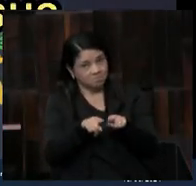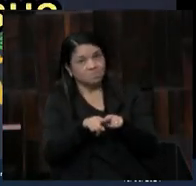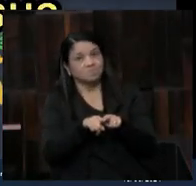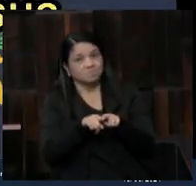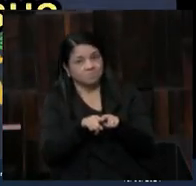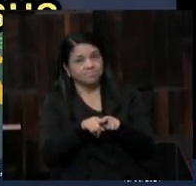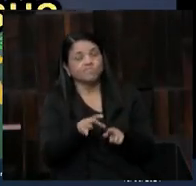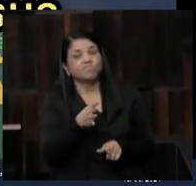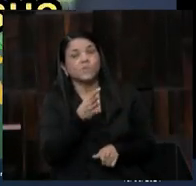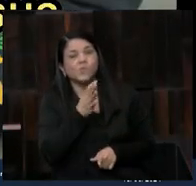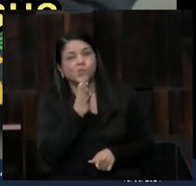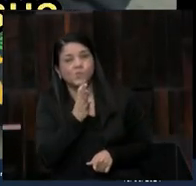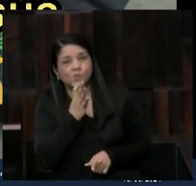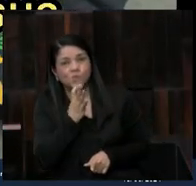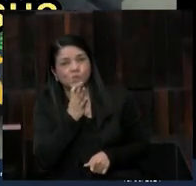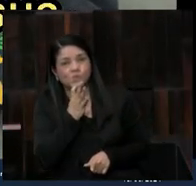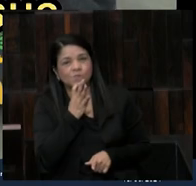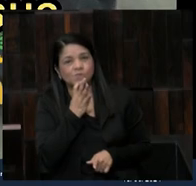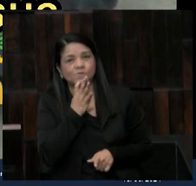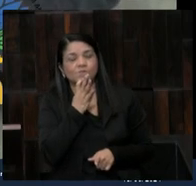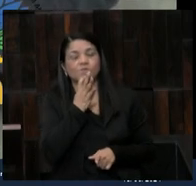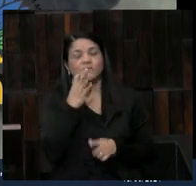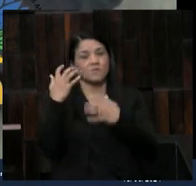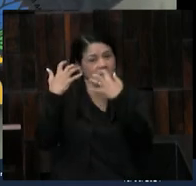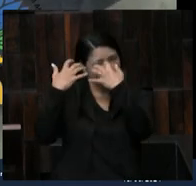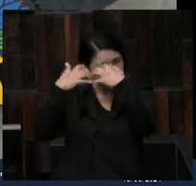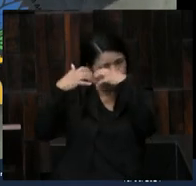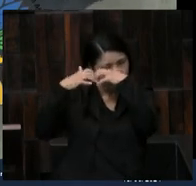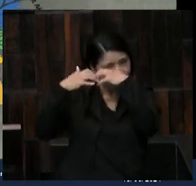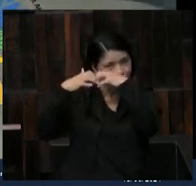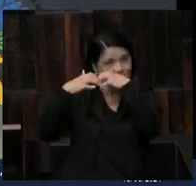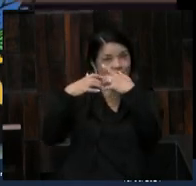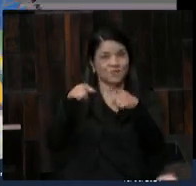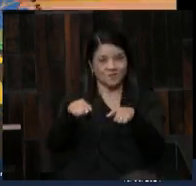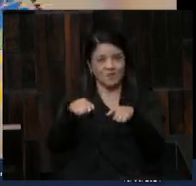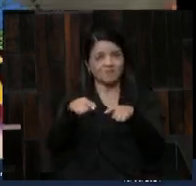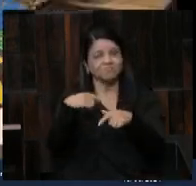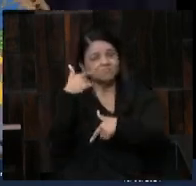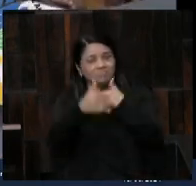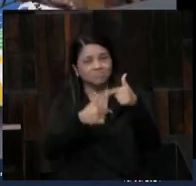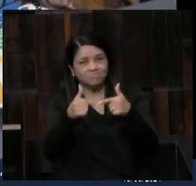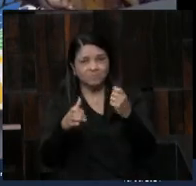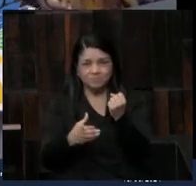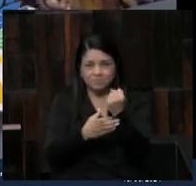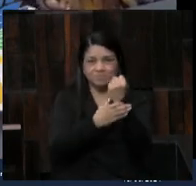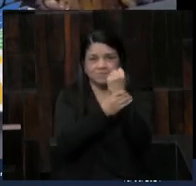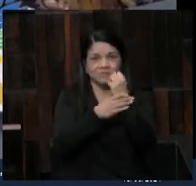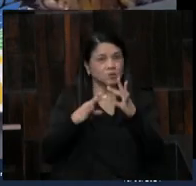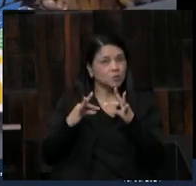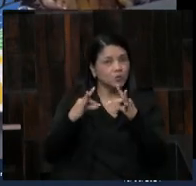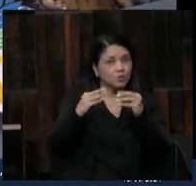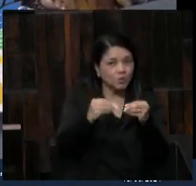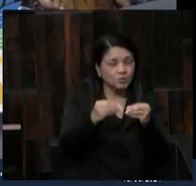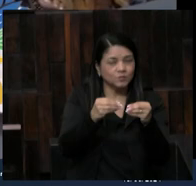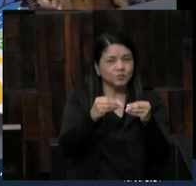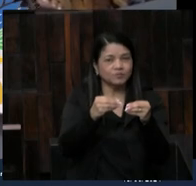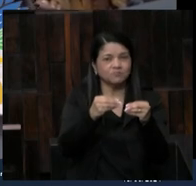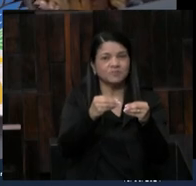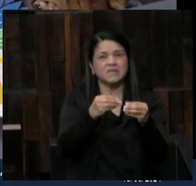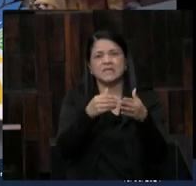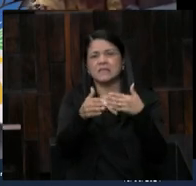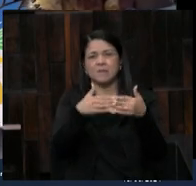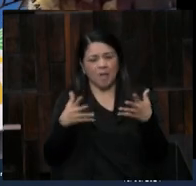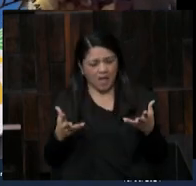um reconhecimento da sua neurodiversidade. Trabalhamos para garantir que todos, independente de